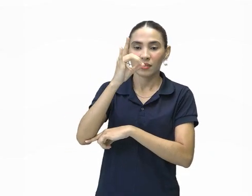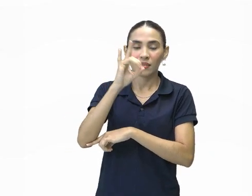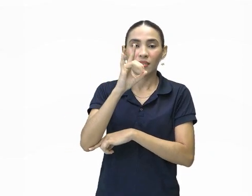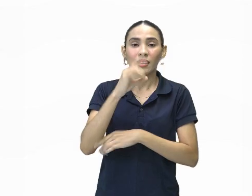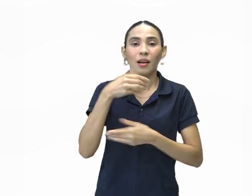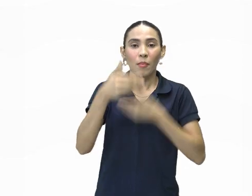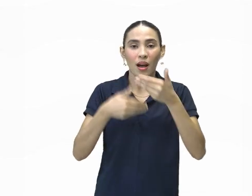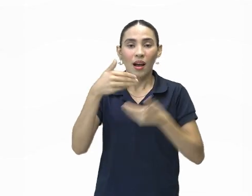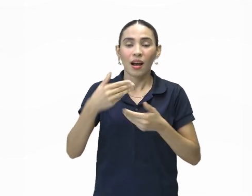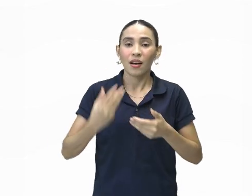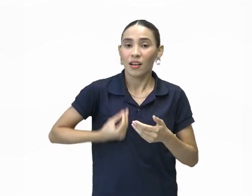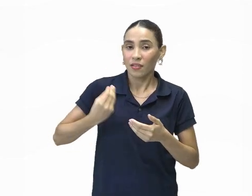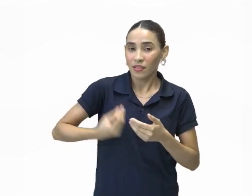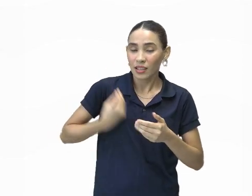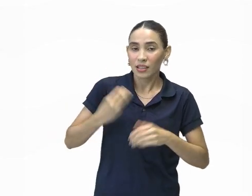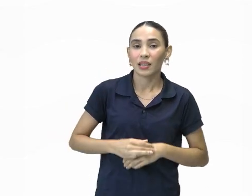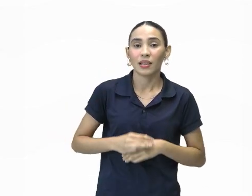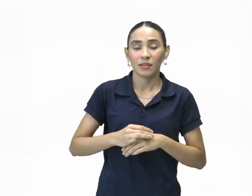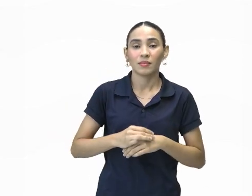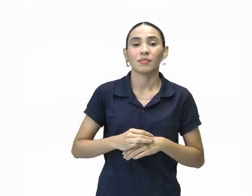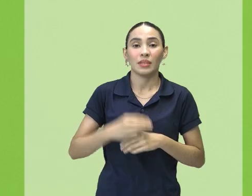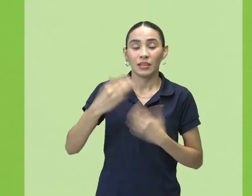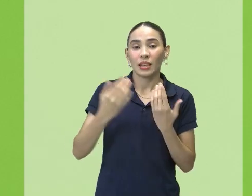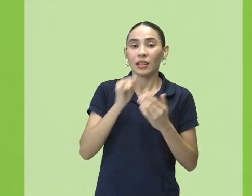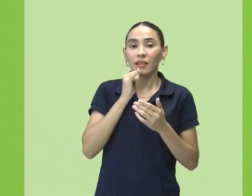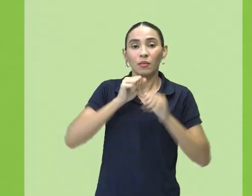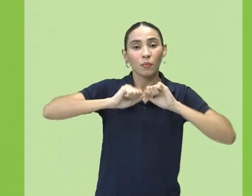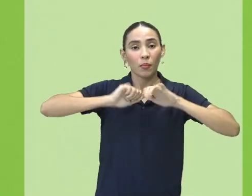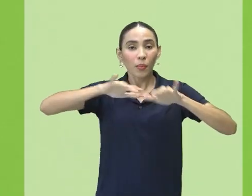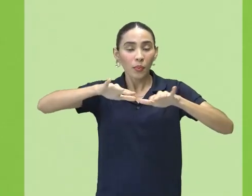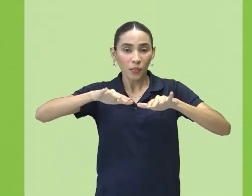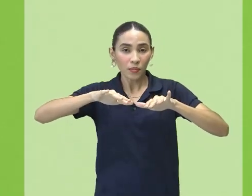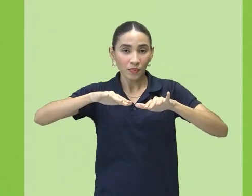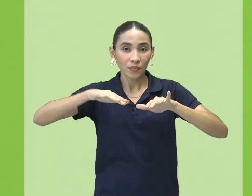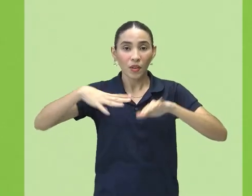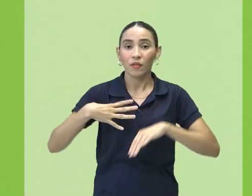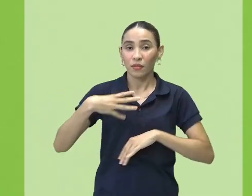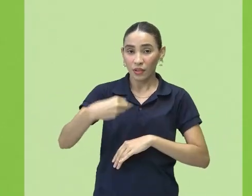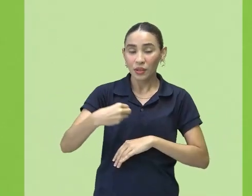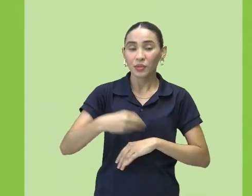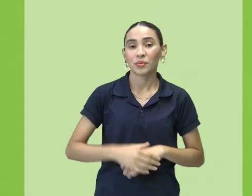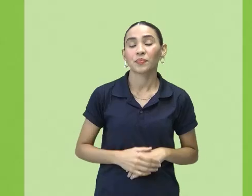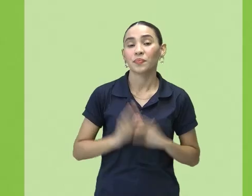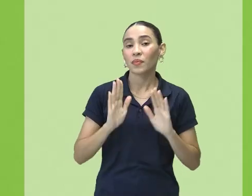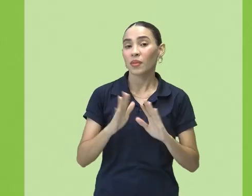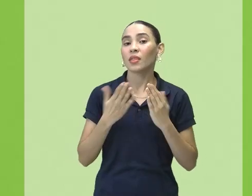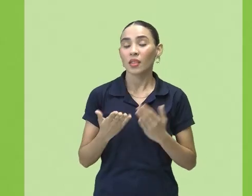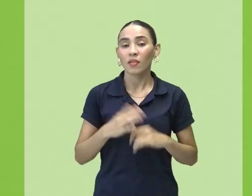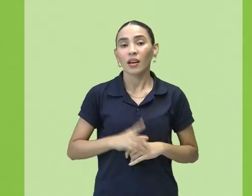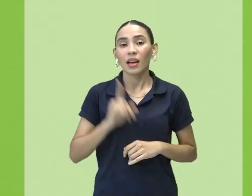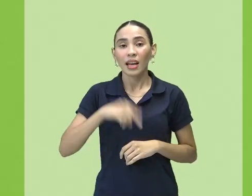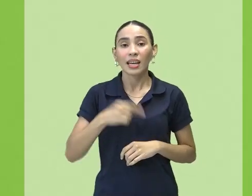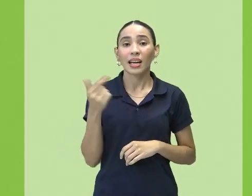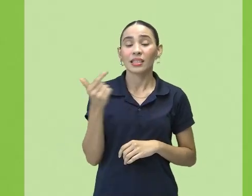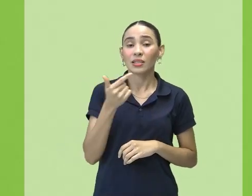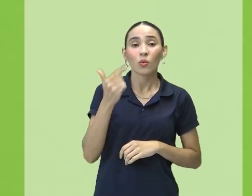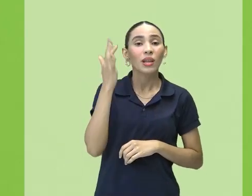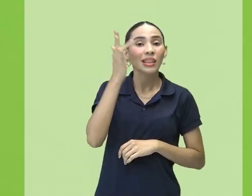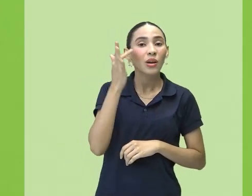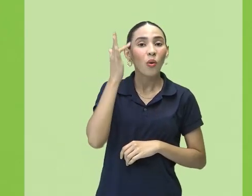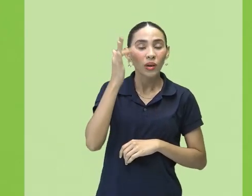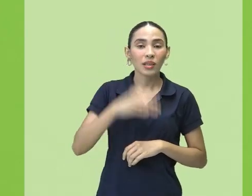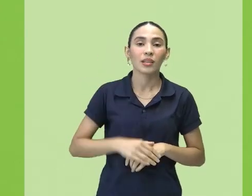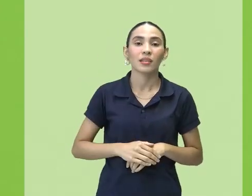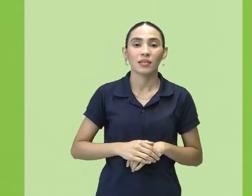do tempo durante sua vida, passou essa característica para os seus descendentes. Então, essa era a segunda lei, né? A